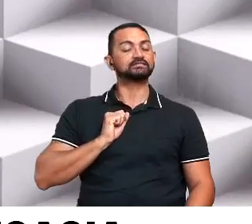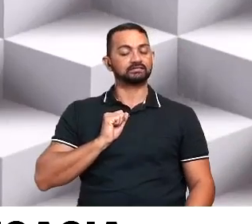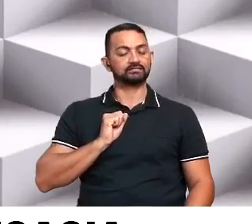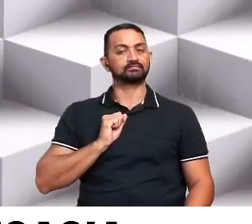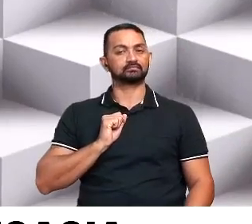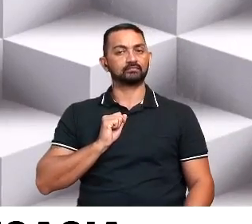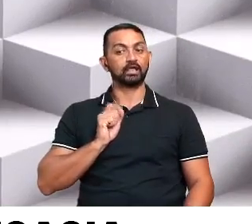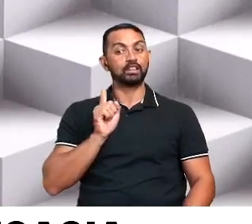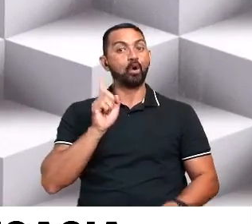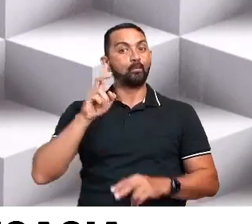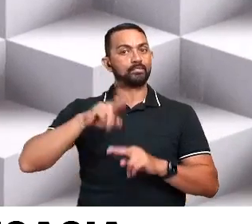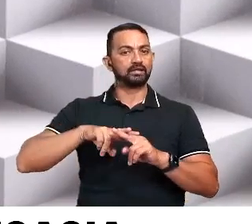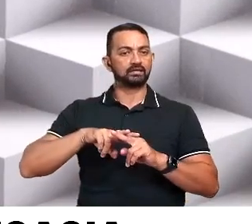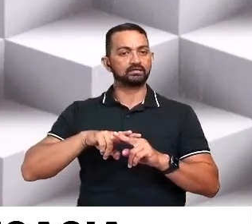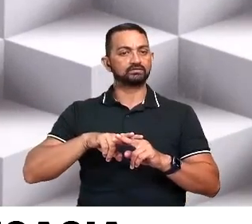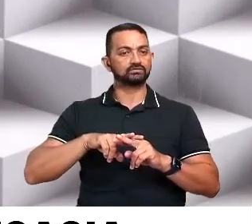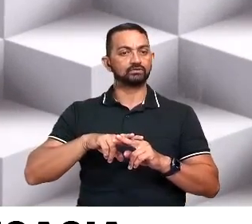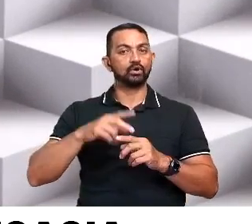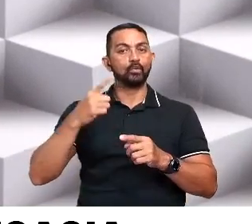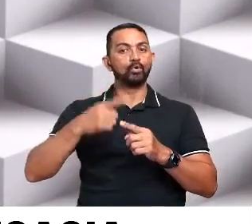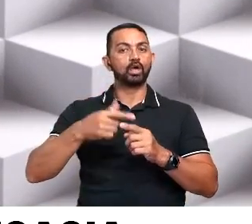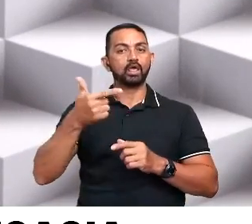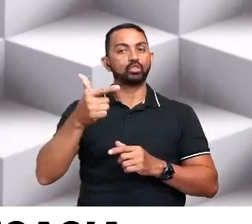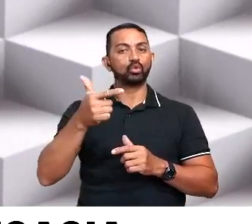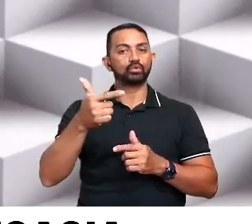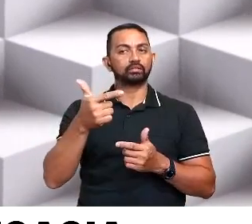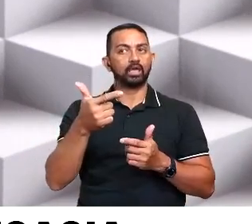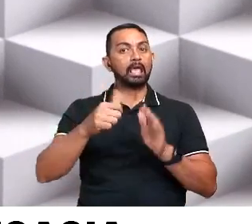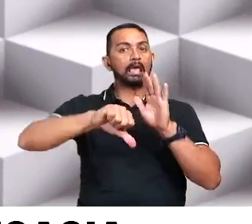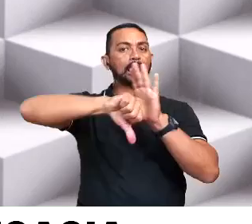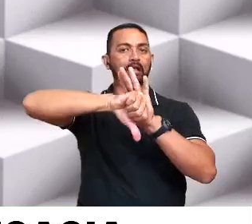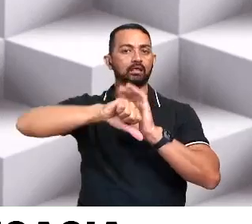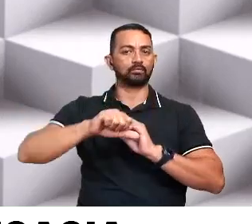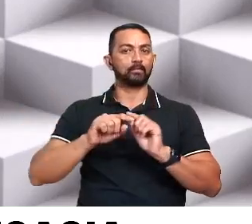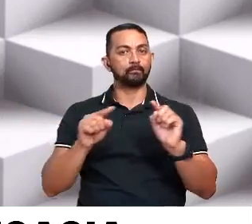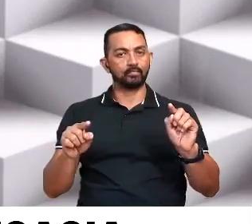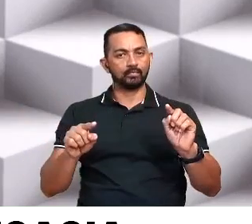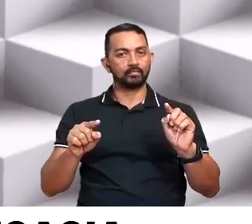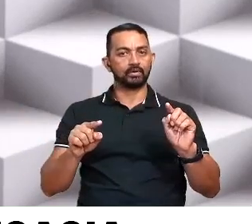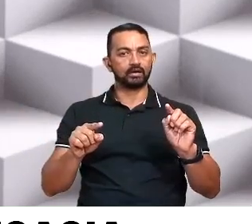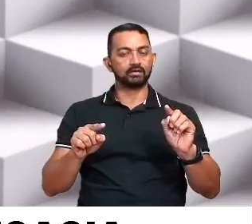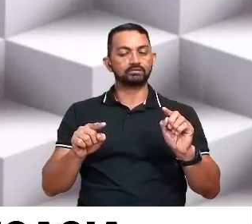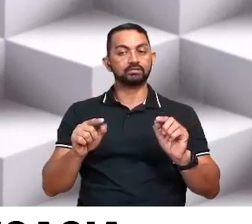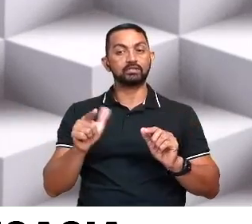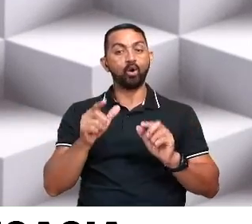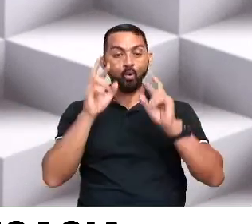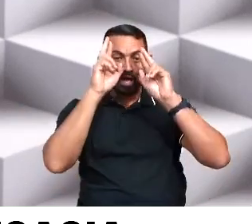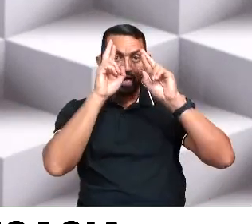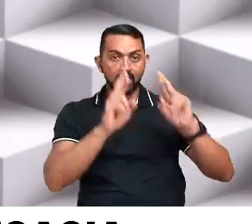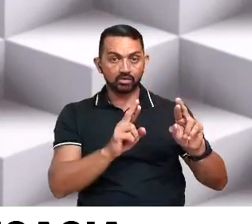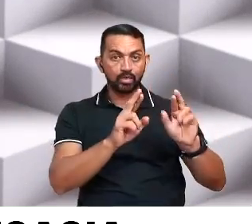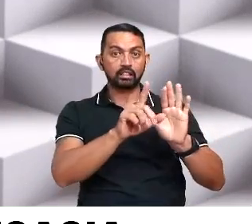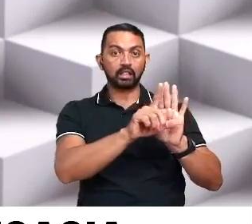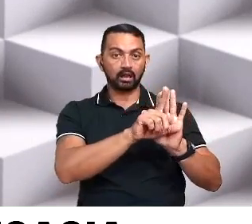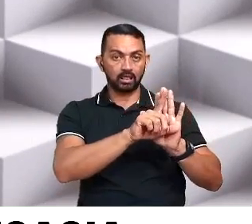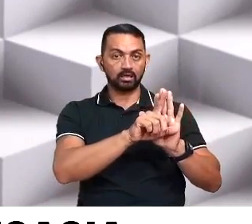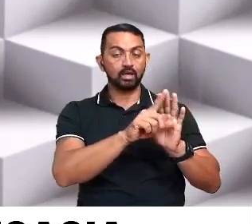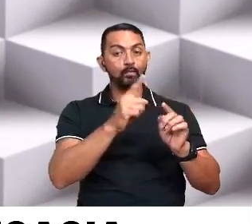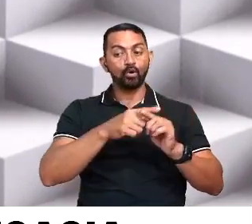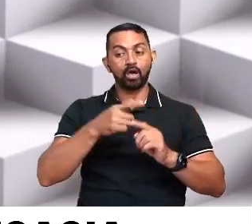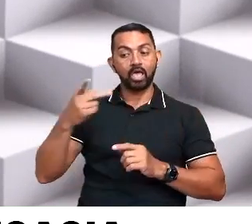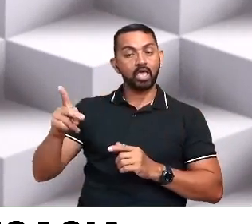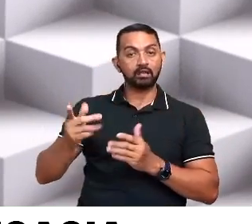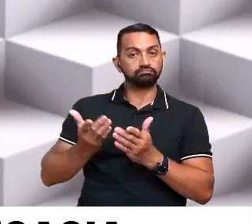nesse caso específico não foi preso pois não se trata necessariamente de um crime mais de um descumprimento de uma Norma